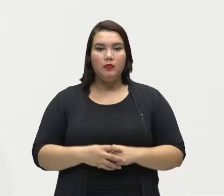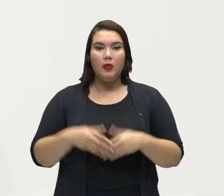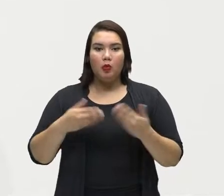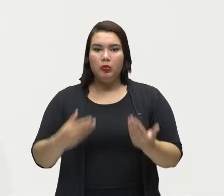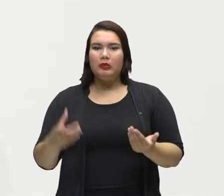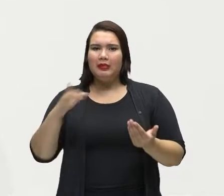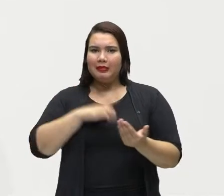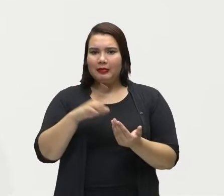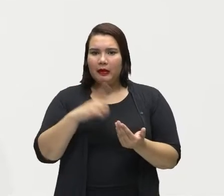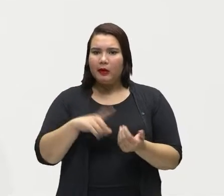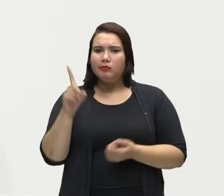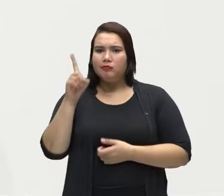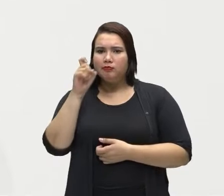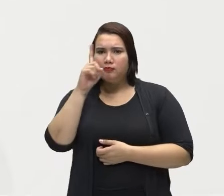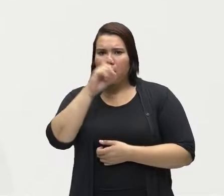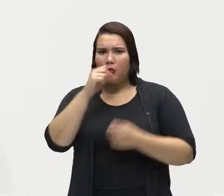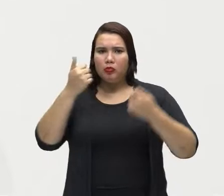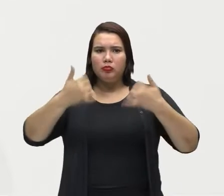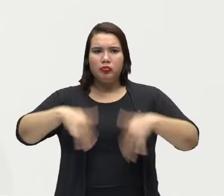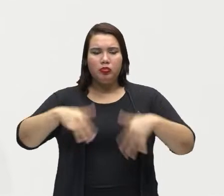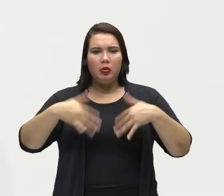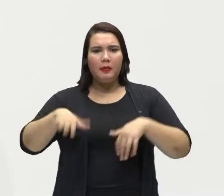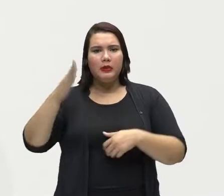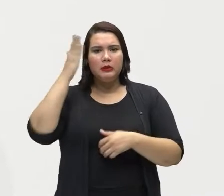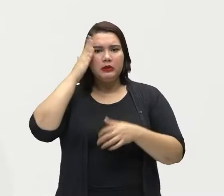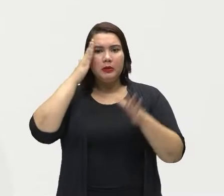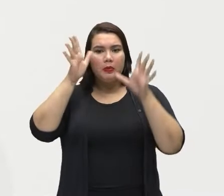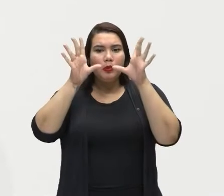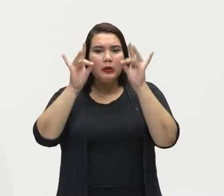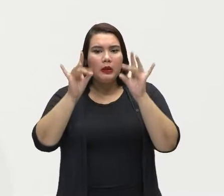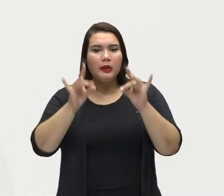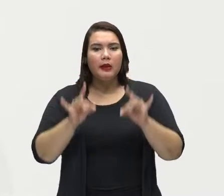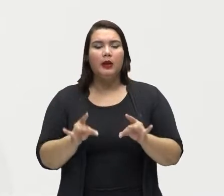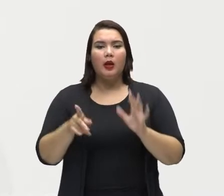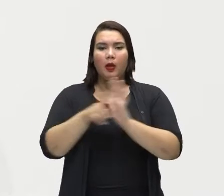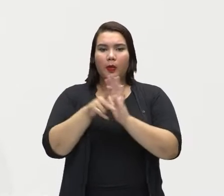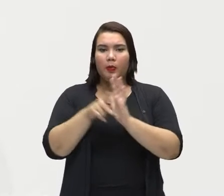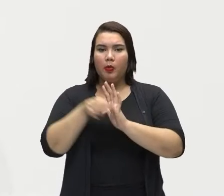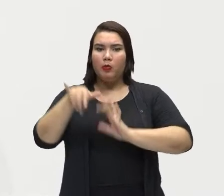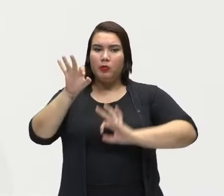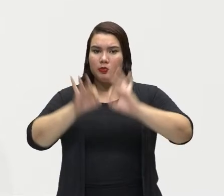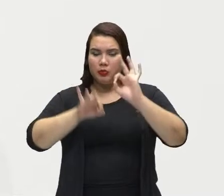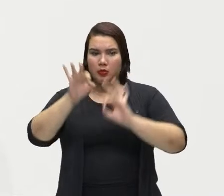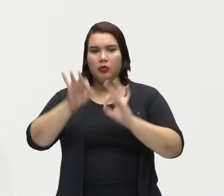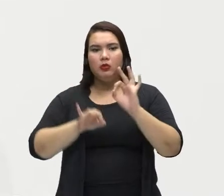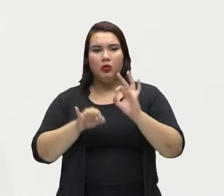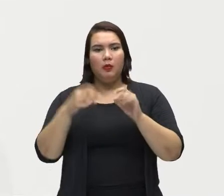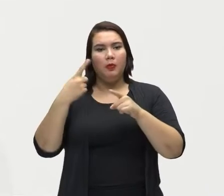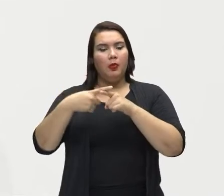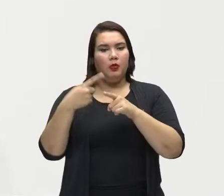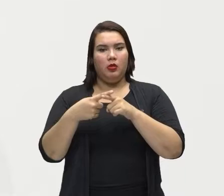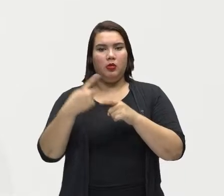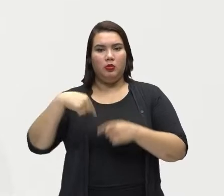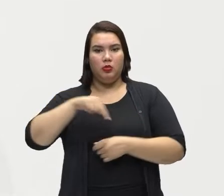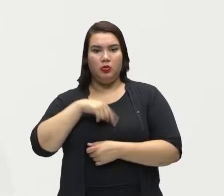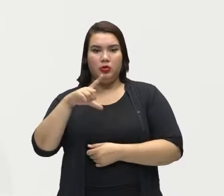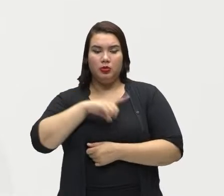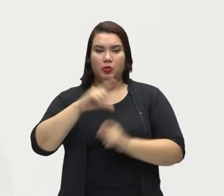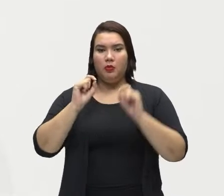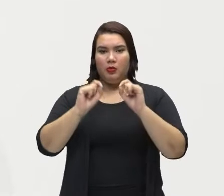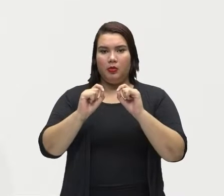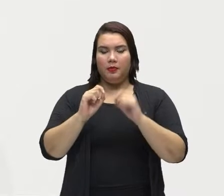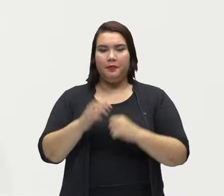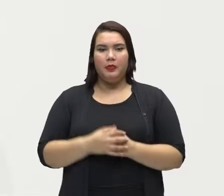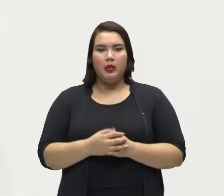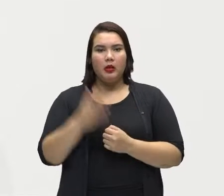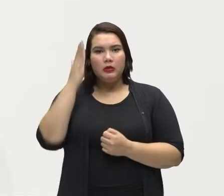grande dificuldade em conhecer os detalhes desse processo de unificação. Durante esse processo, a gente tem pouco conhecimento